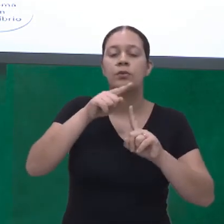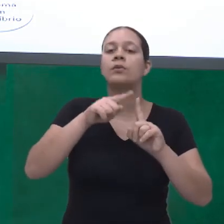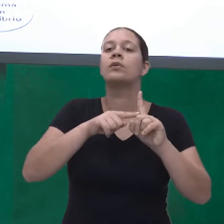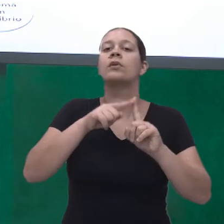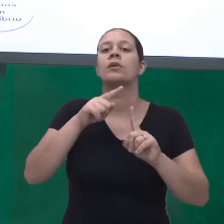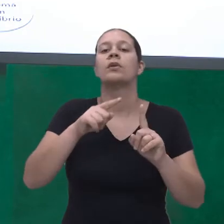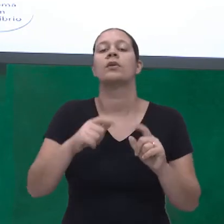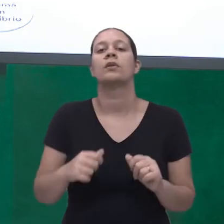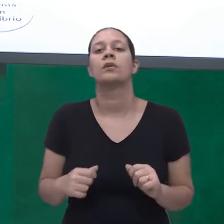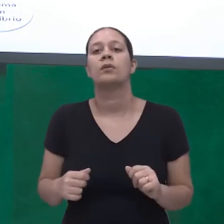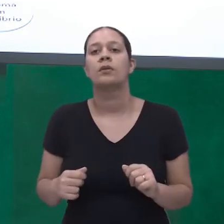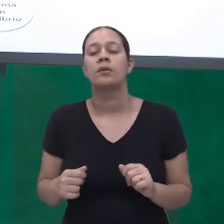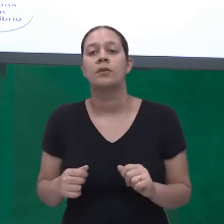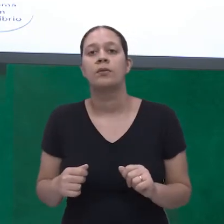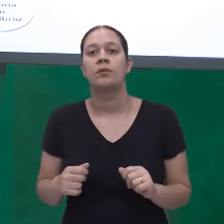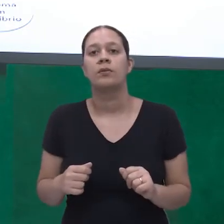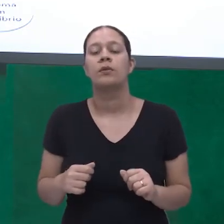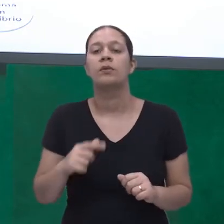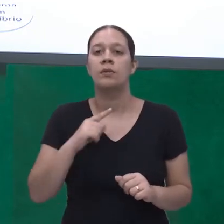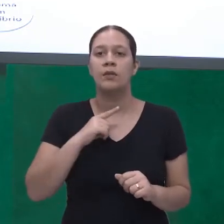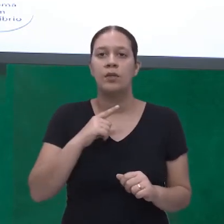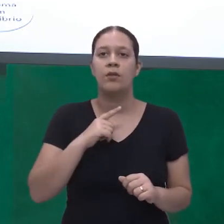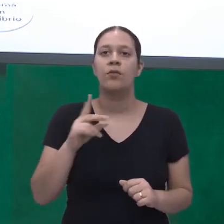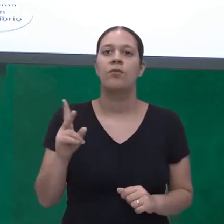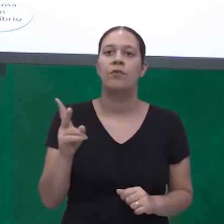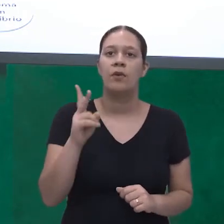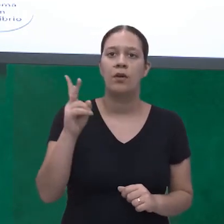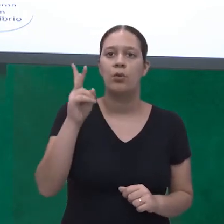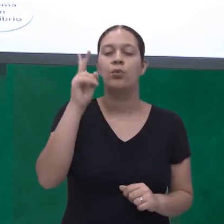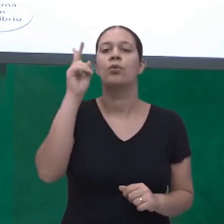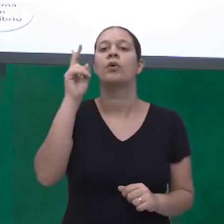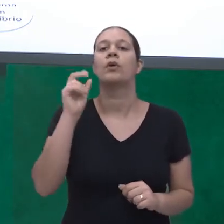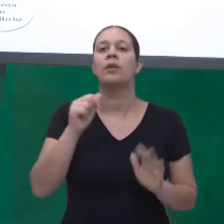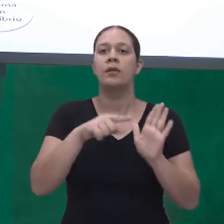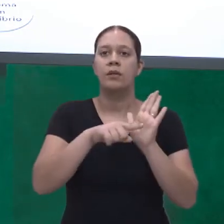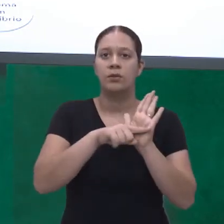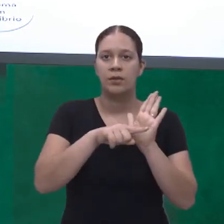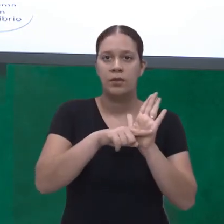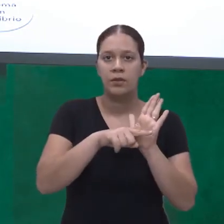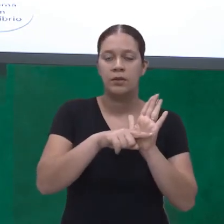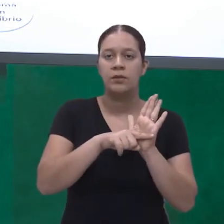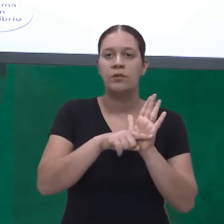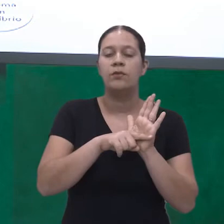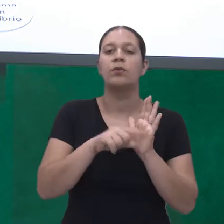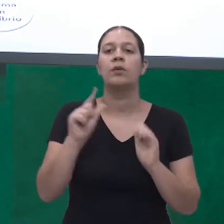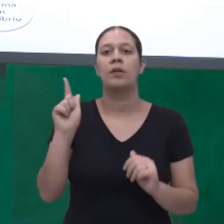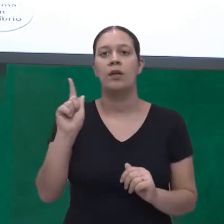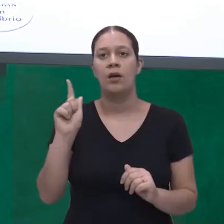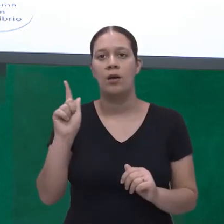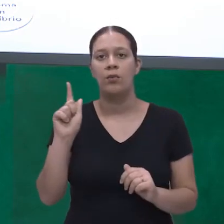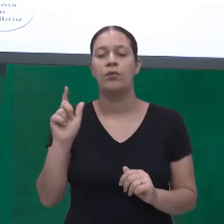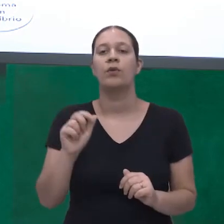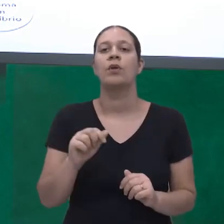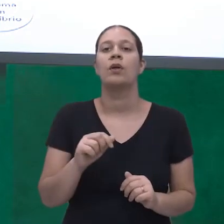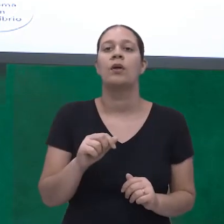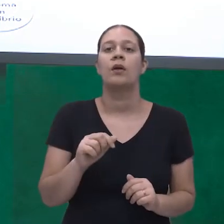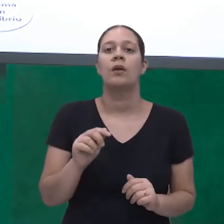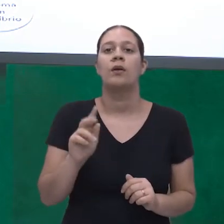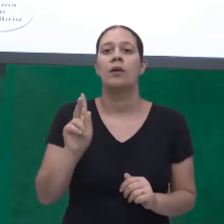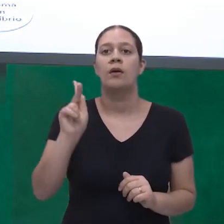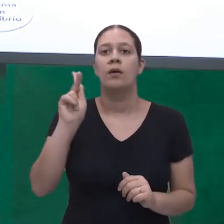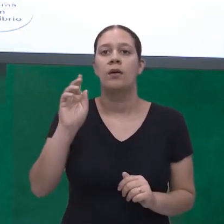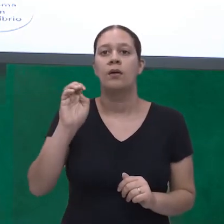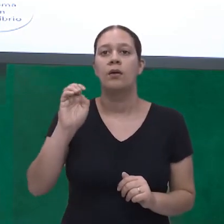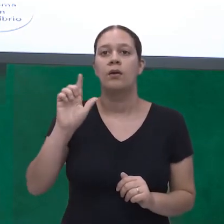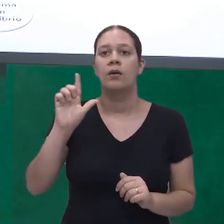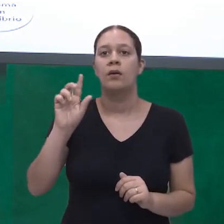grau Celsius. Então, se Celsius admite valor negativo, você usa grau. Se Kelvin não admite